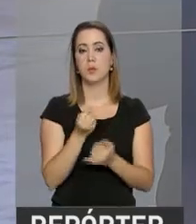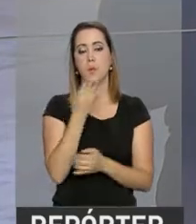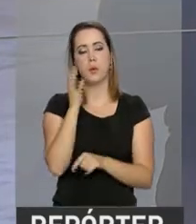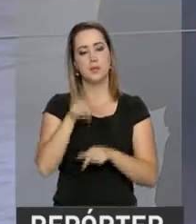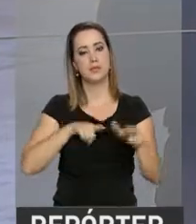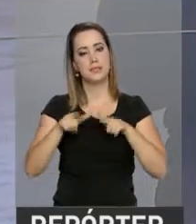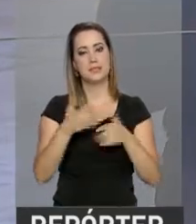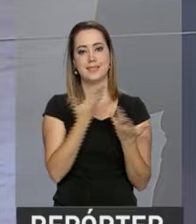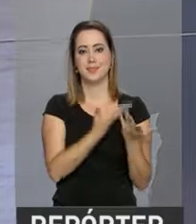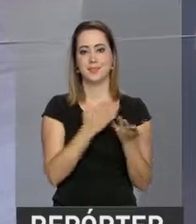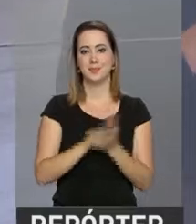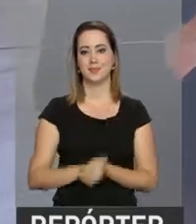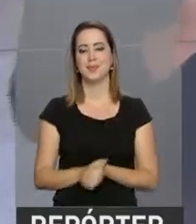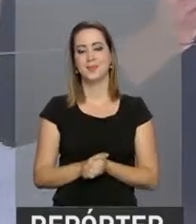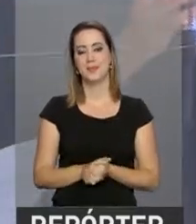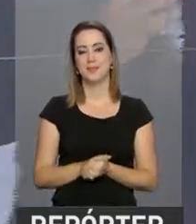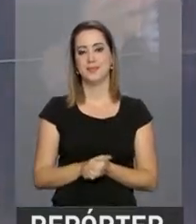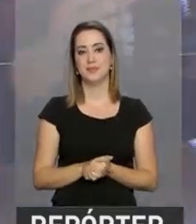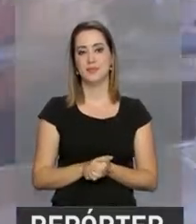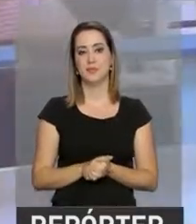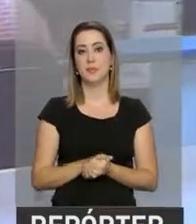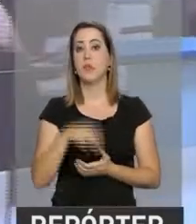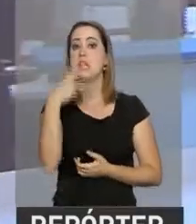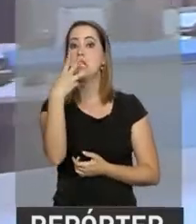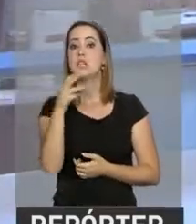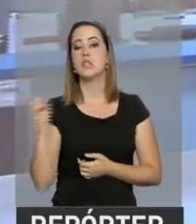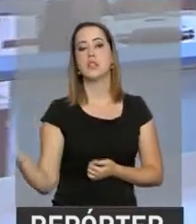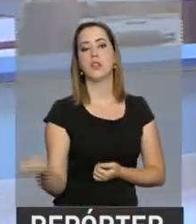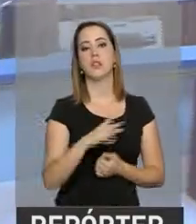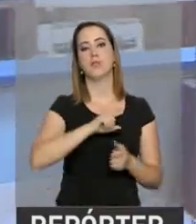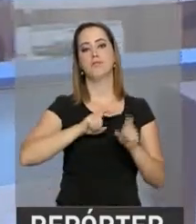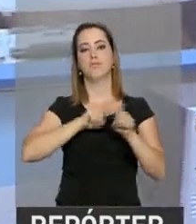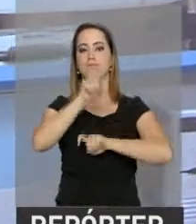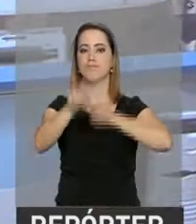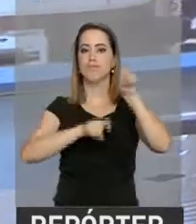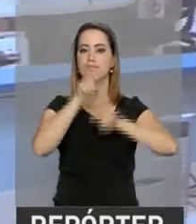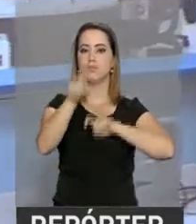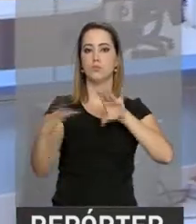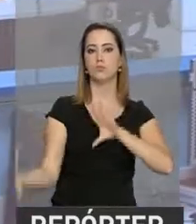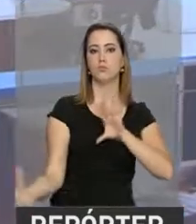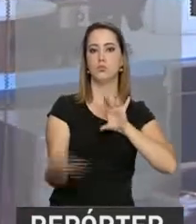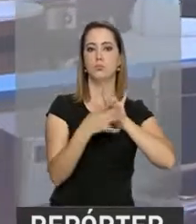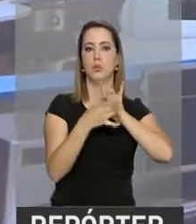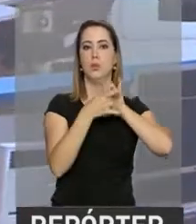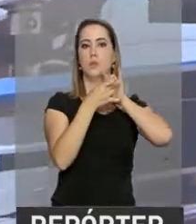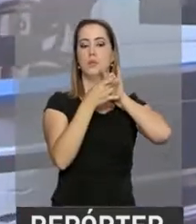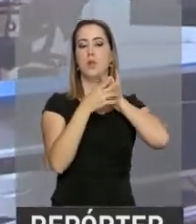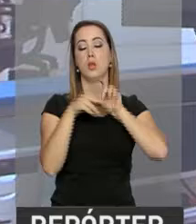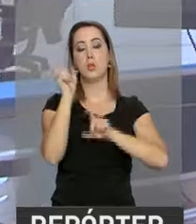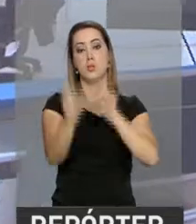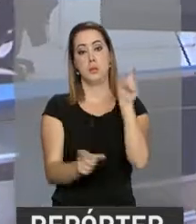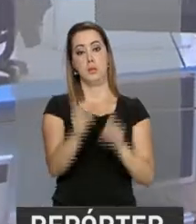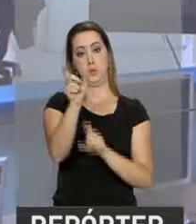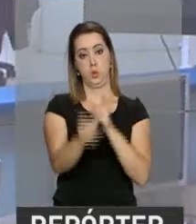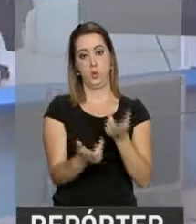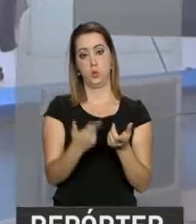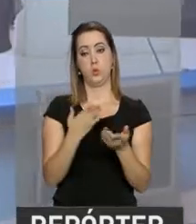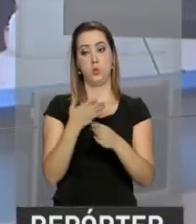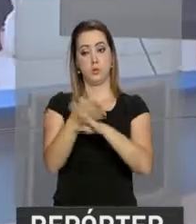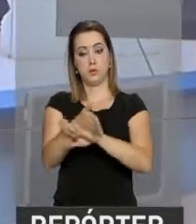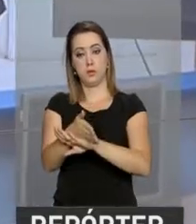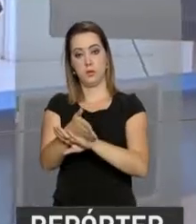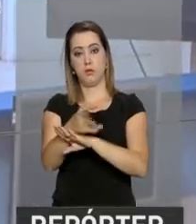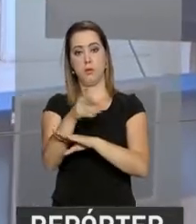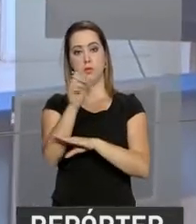ano bom trabalho por aí três novos super computadores vão unificar as informações dos pacientes do sistema único de